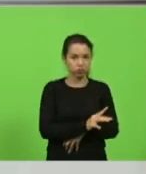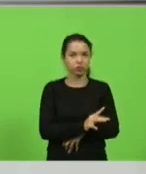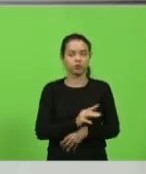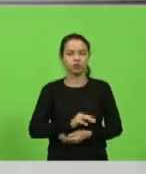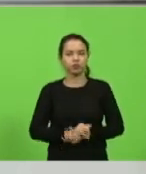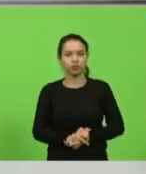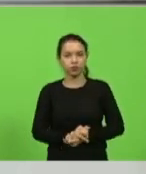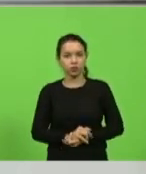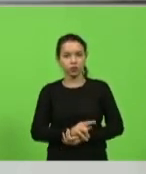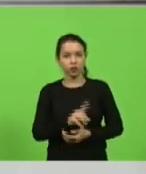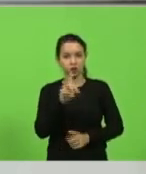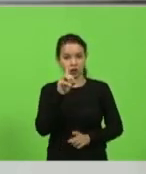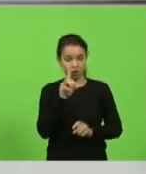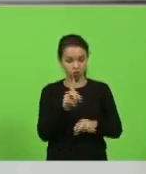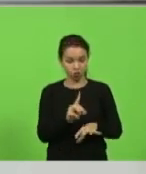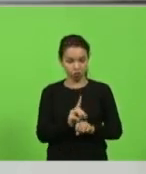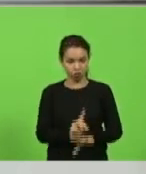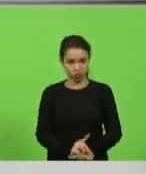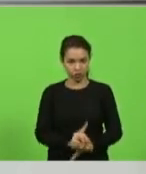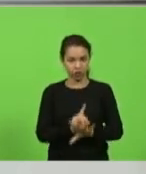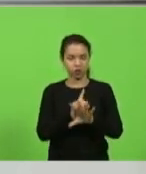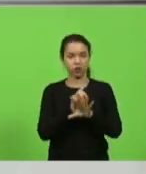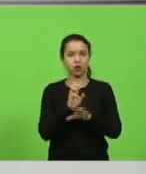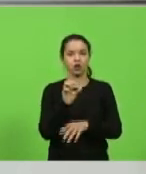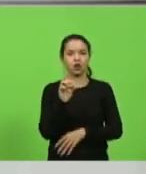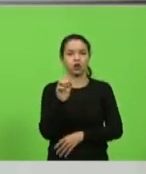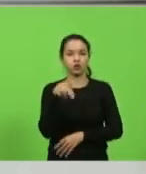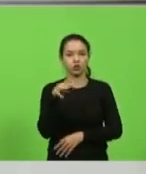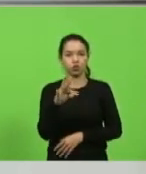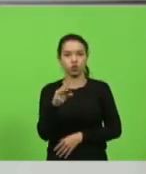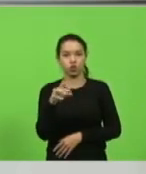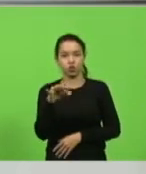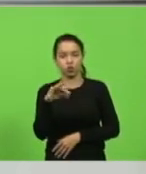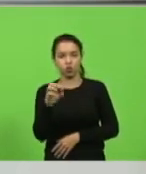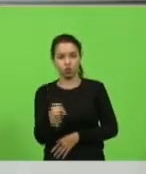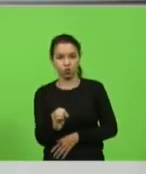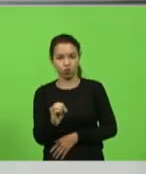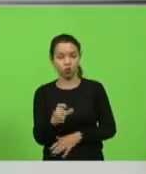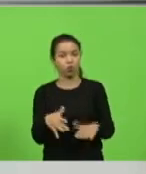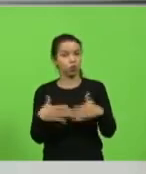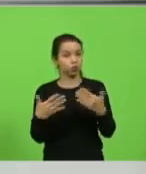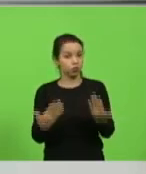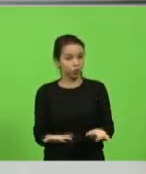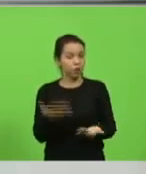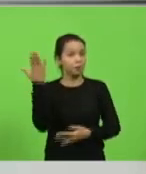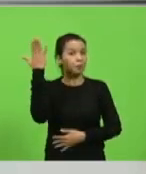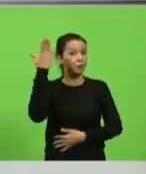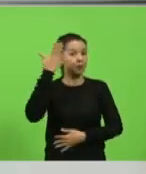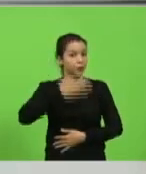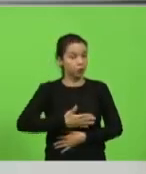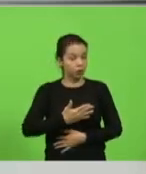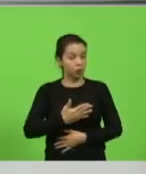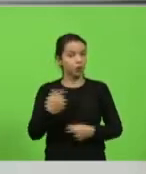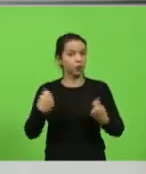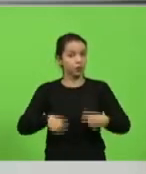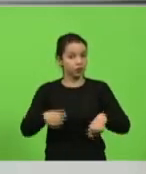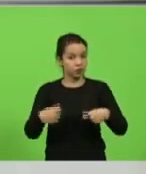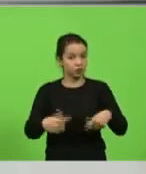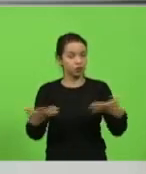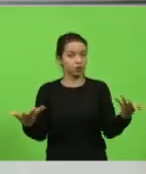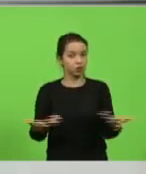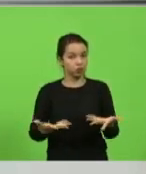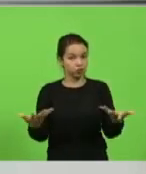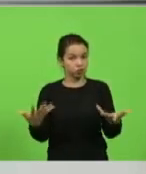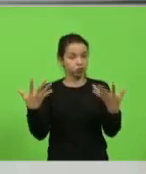da doutrina de Antônio de Passos Cabral. Assim, a prova deve ser atualmente